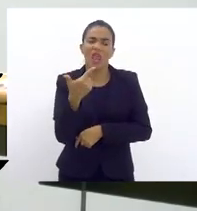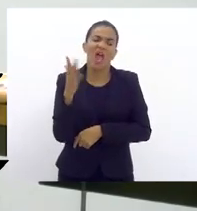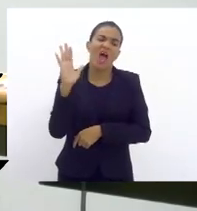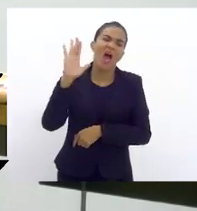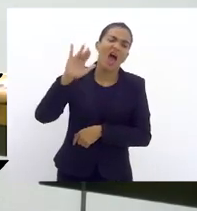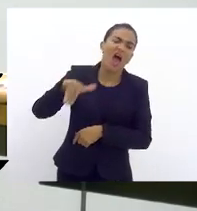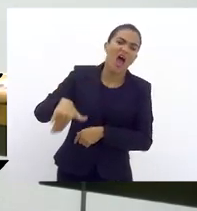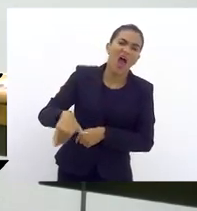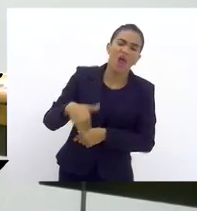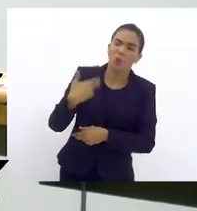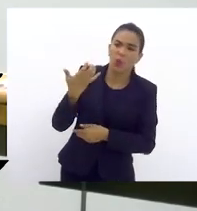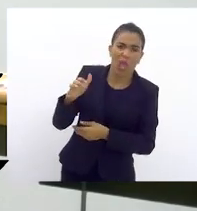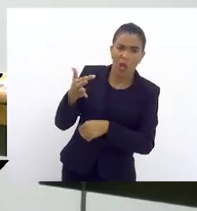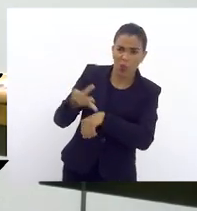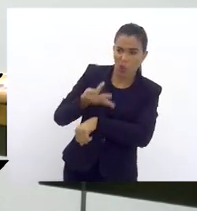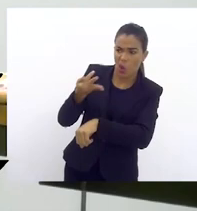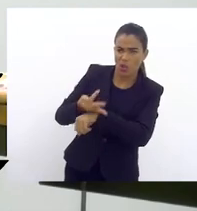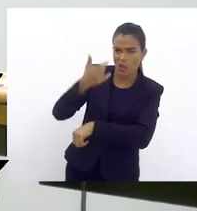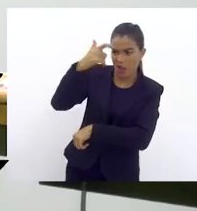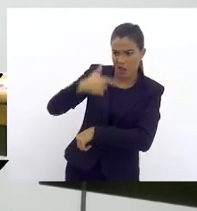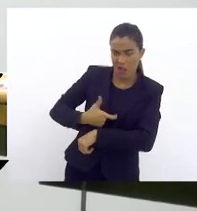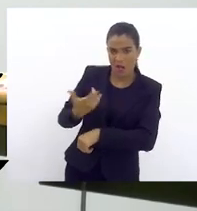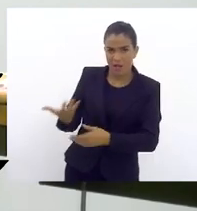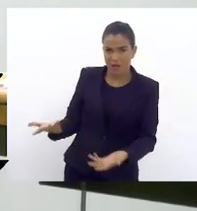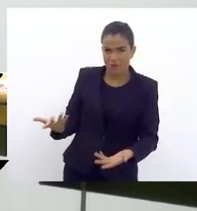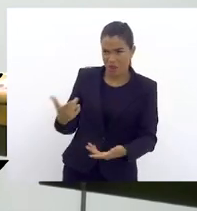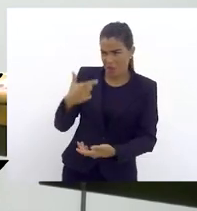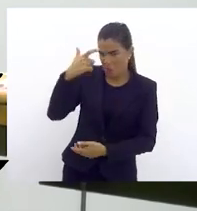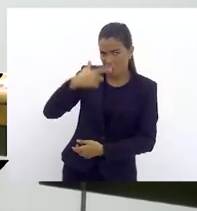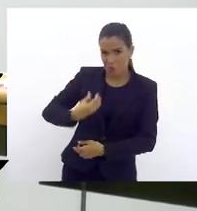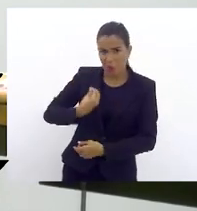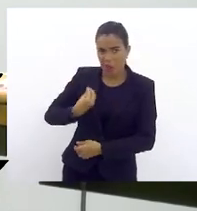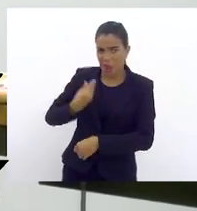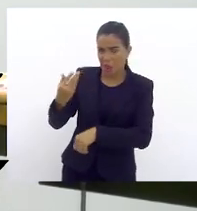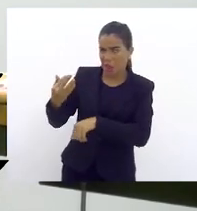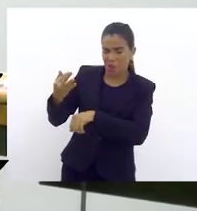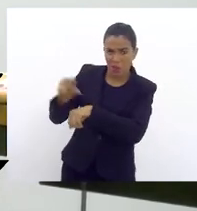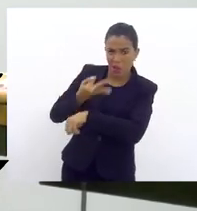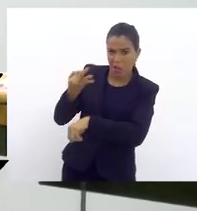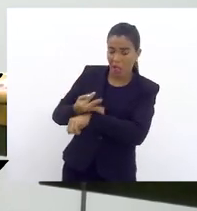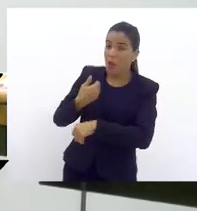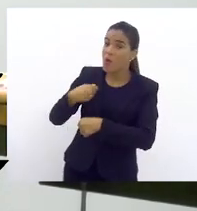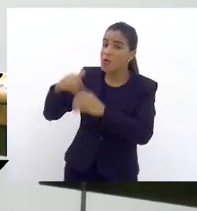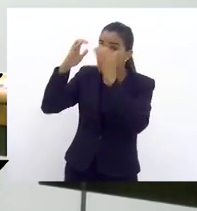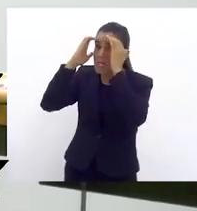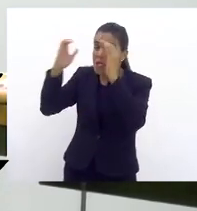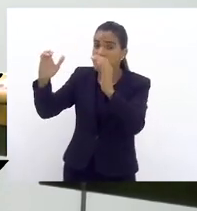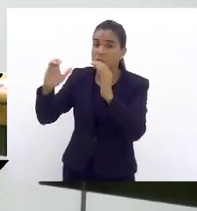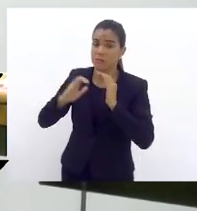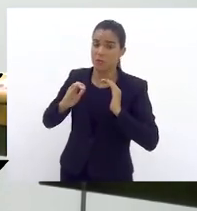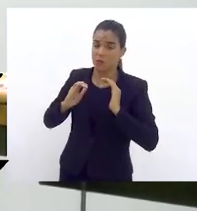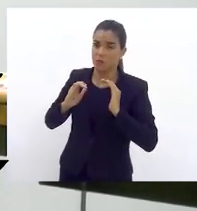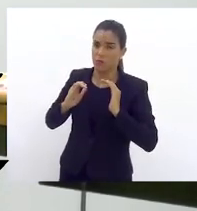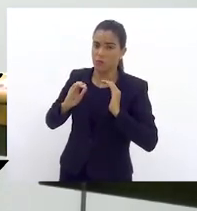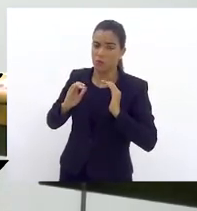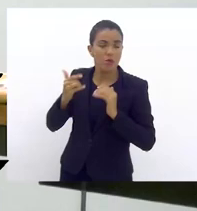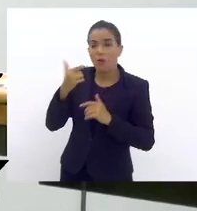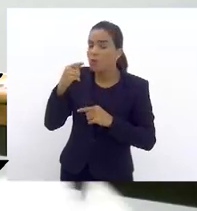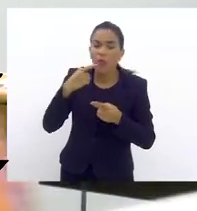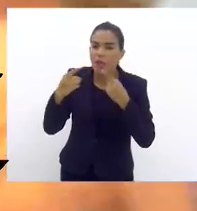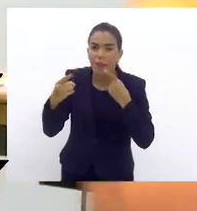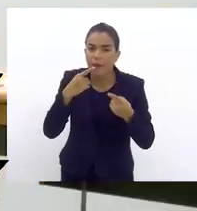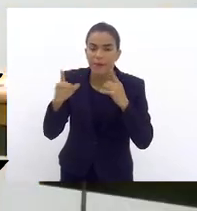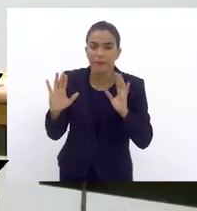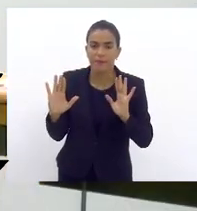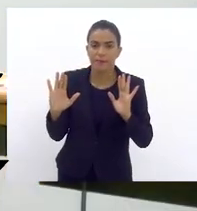não quer ser tolerado não estamos aqui para ser tolerada a gente exige respeito é isso e não tem discussão